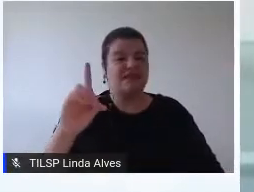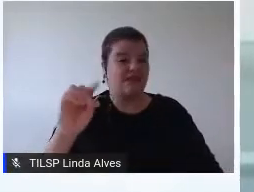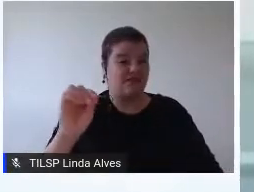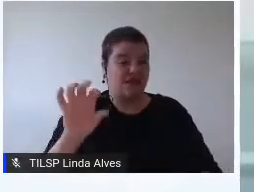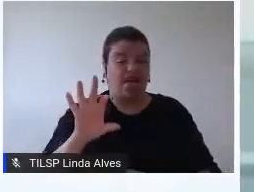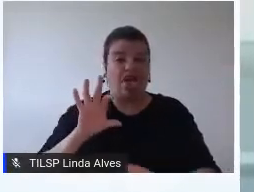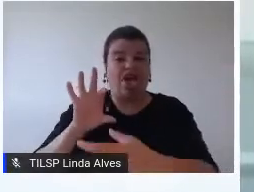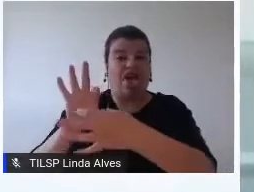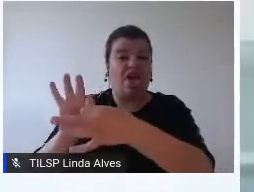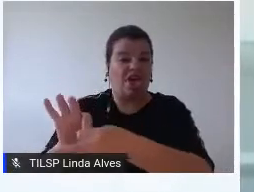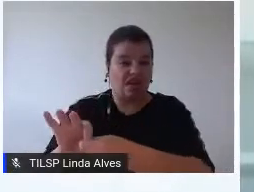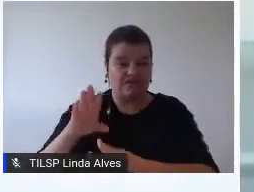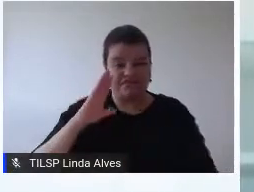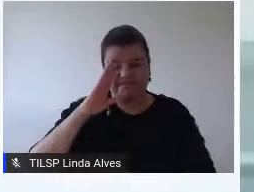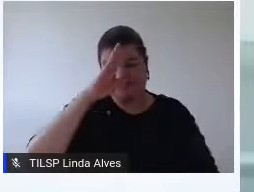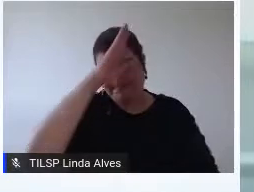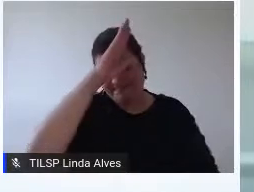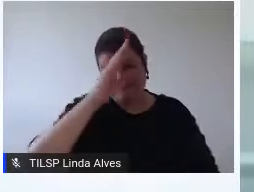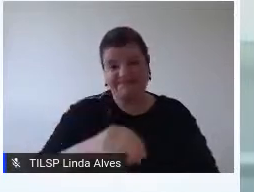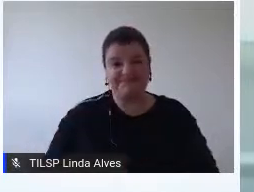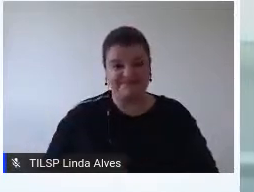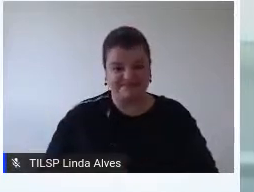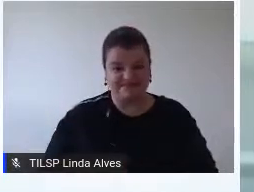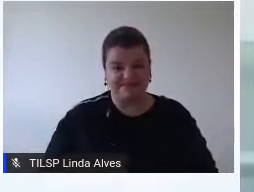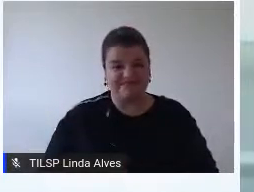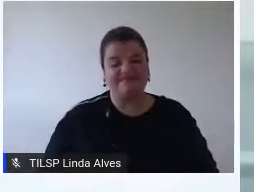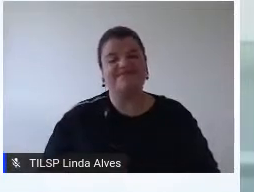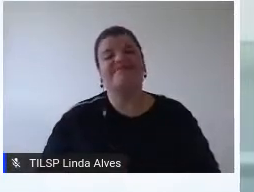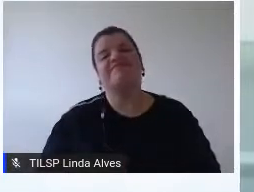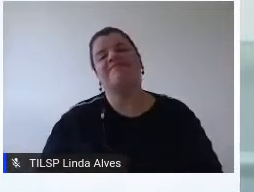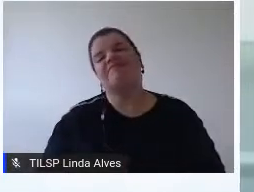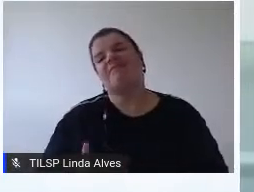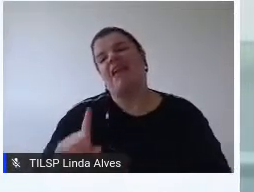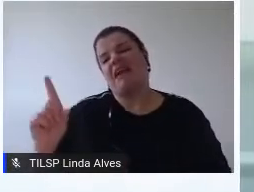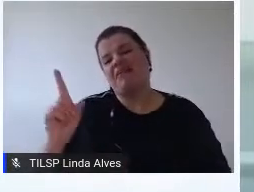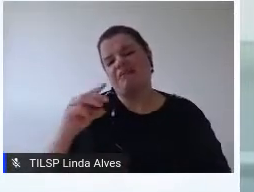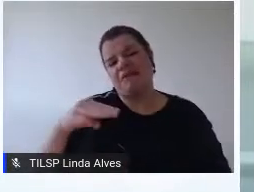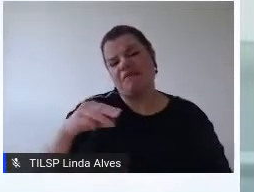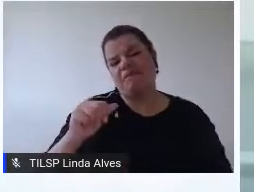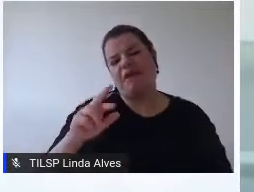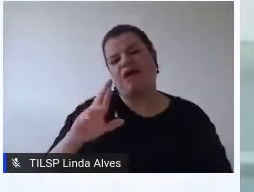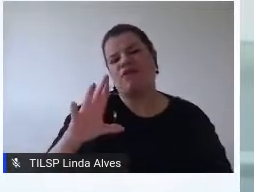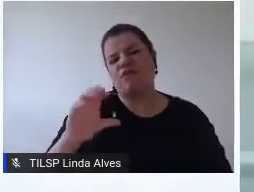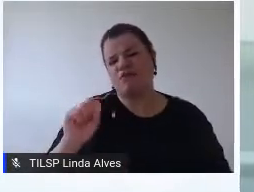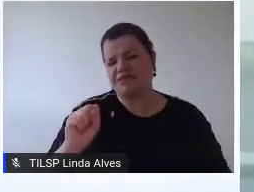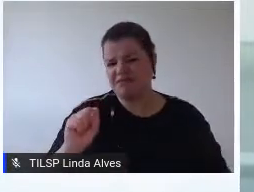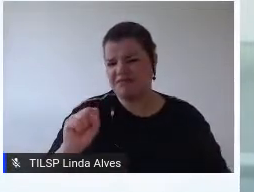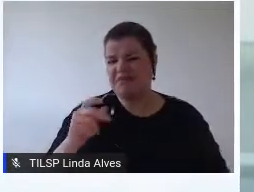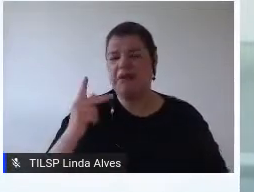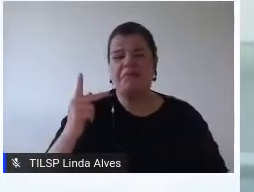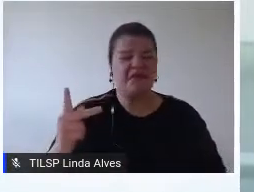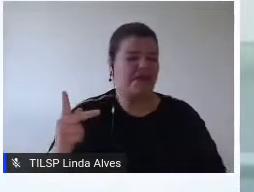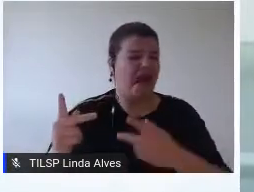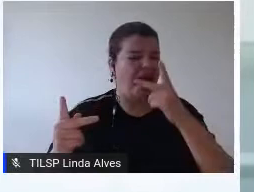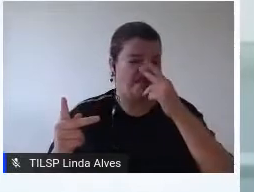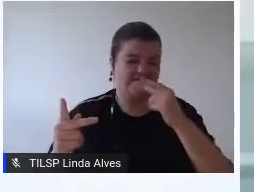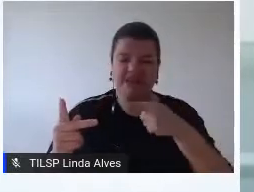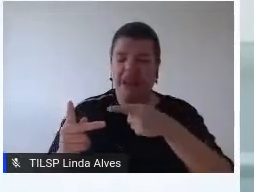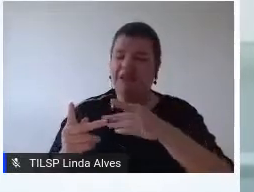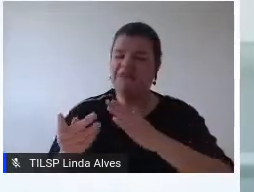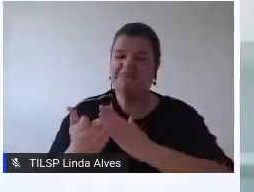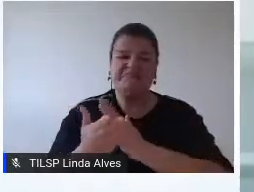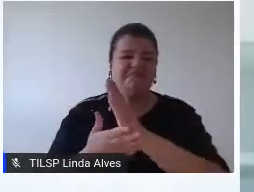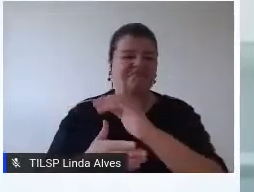Bolsonaro. E, em função disso, certamente o Marcos Pereira vai ter dificuldade de viabilizar seu nome, inclusive porque a